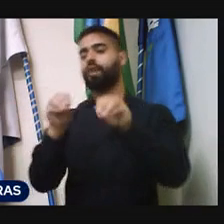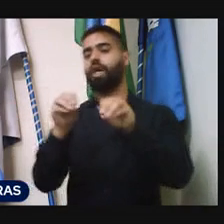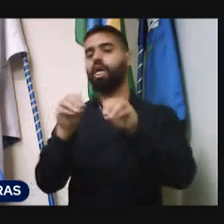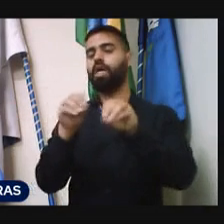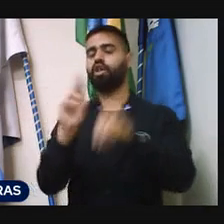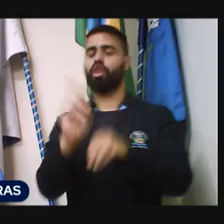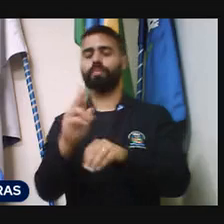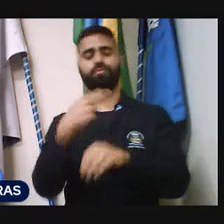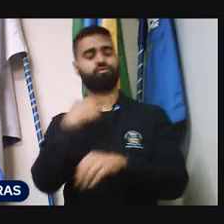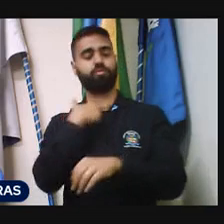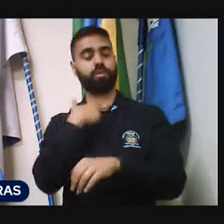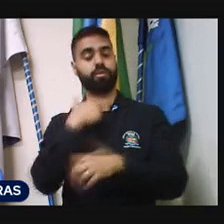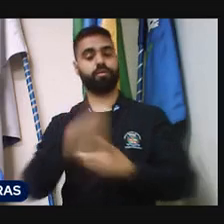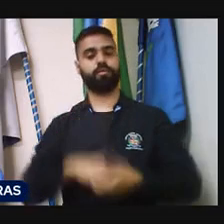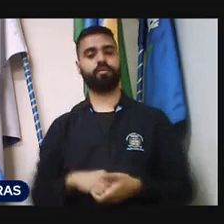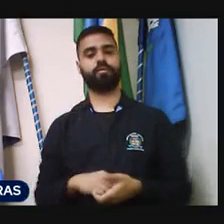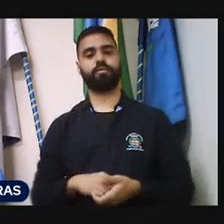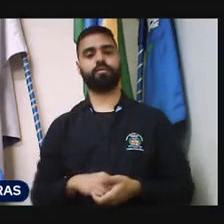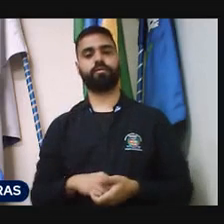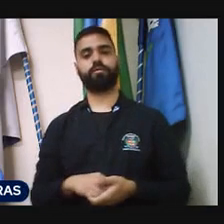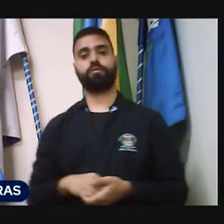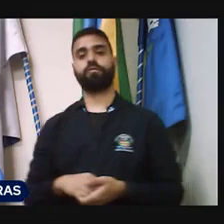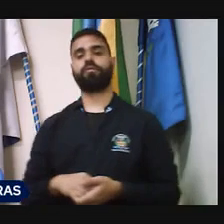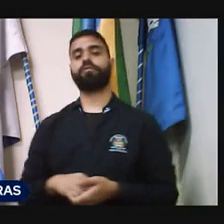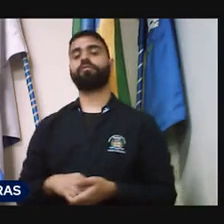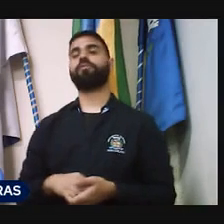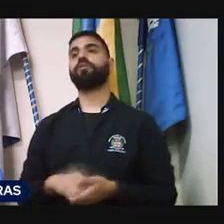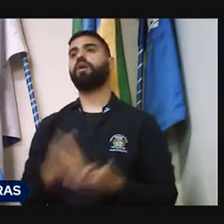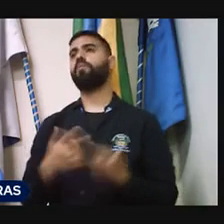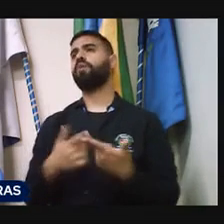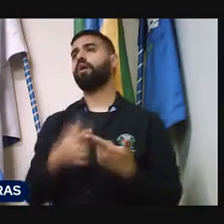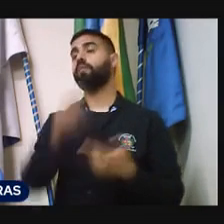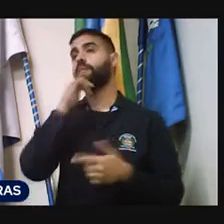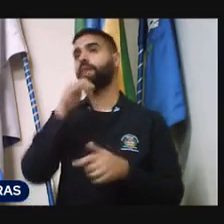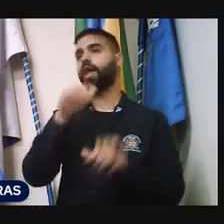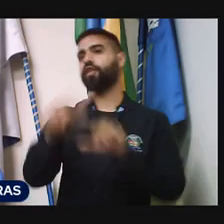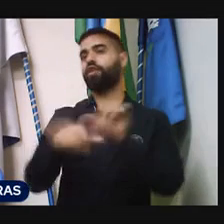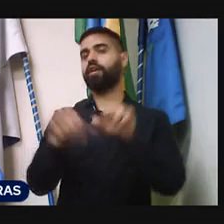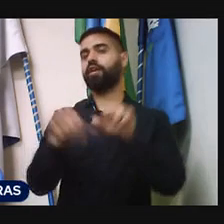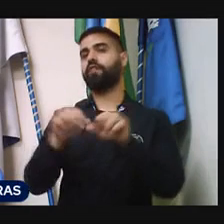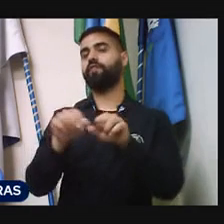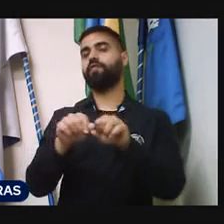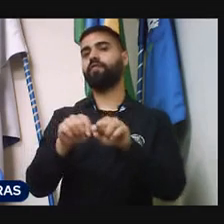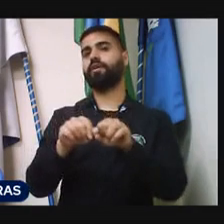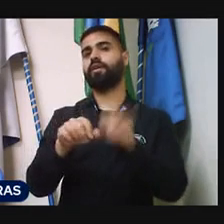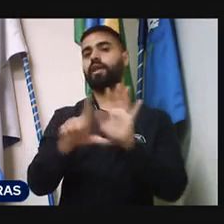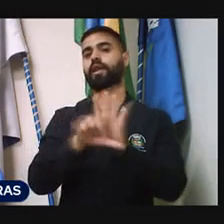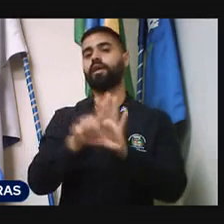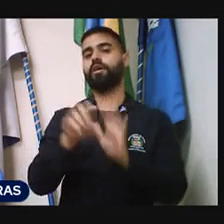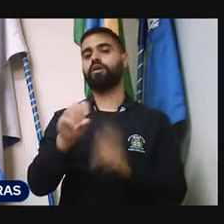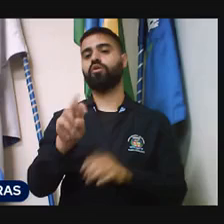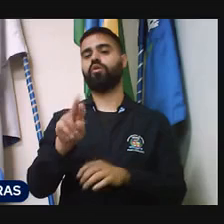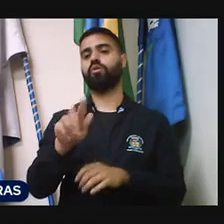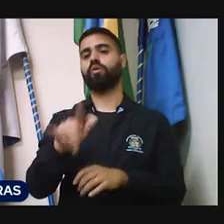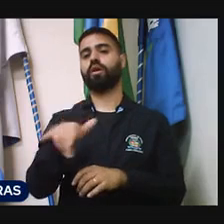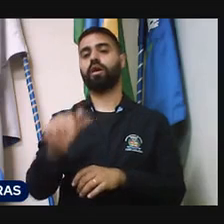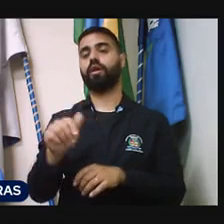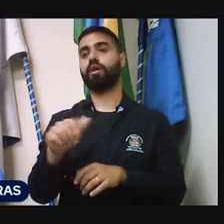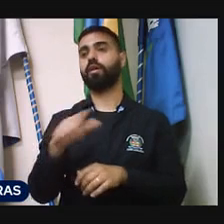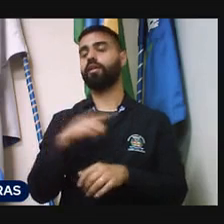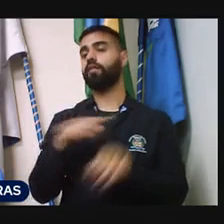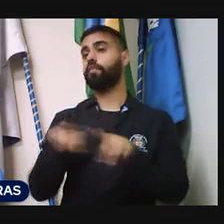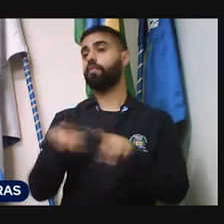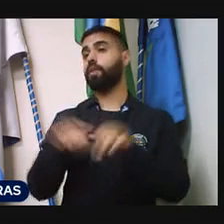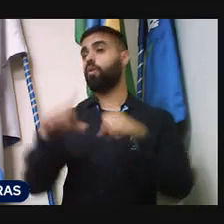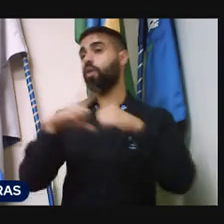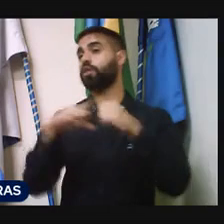o quê a alteração que foi feita na lei orgânica artigos 285 e foi incluído